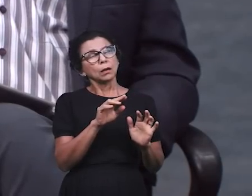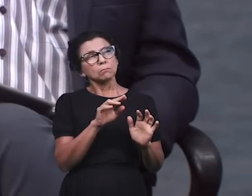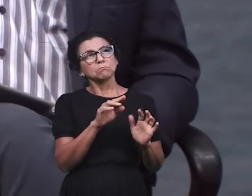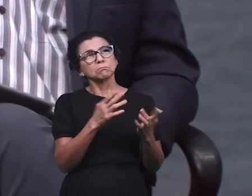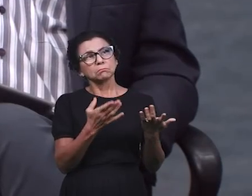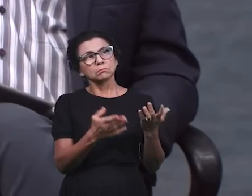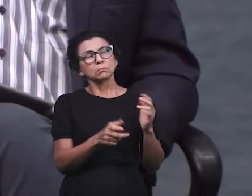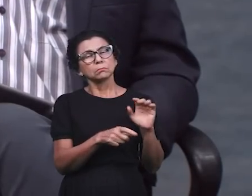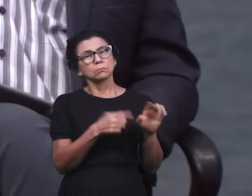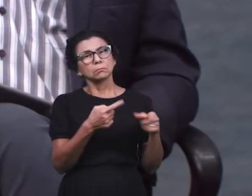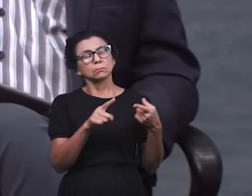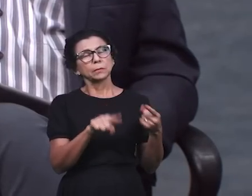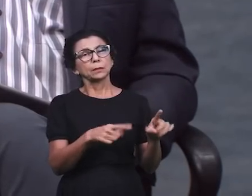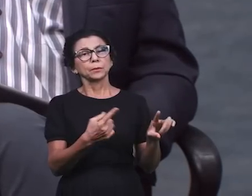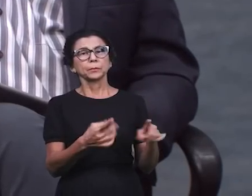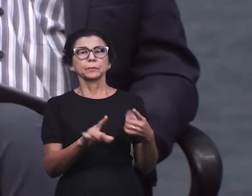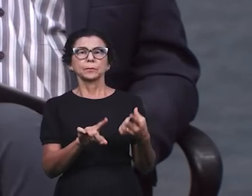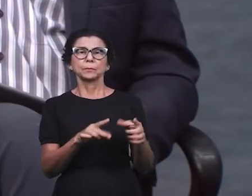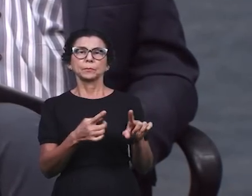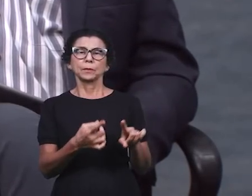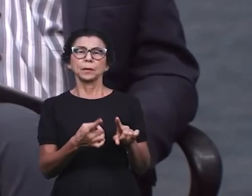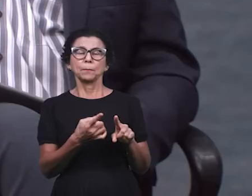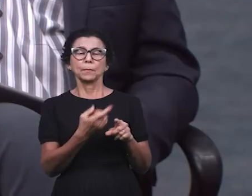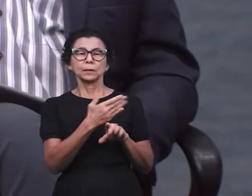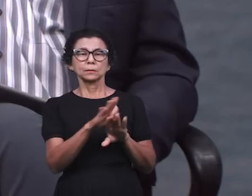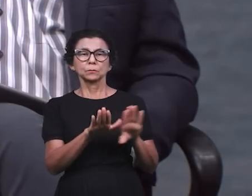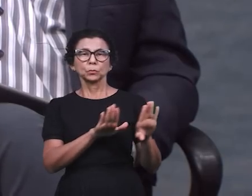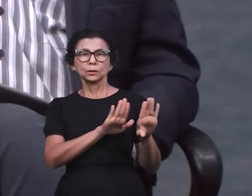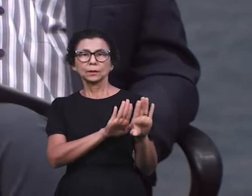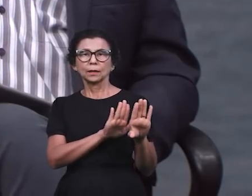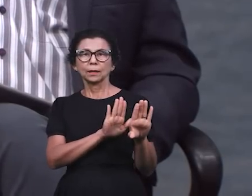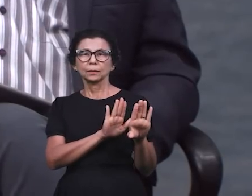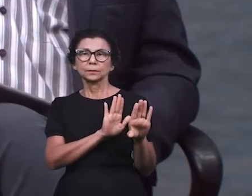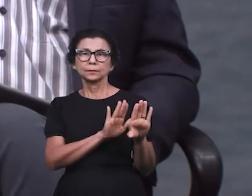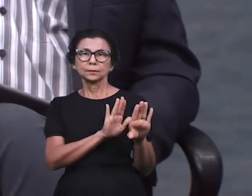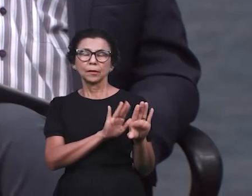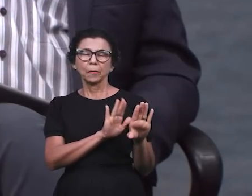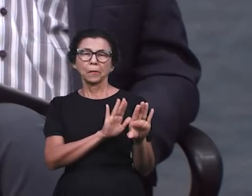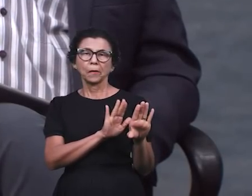grupos que têm no seu eixo doutrinário